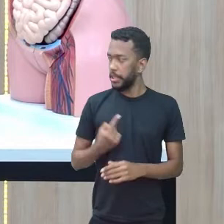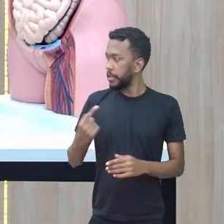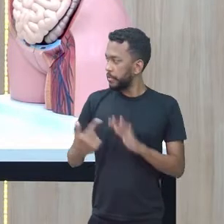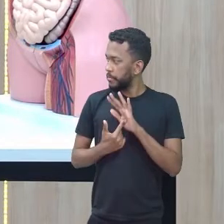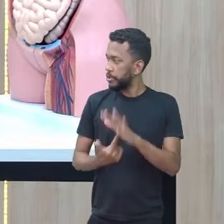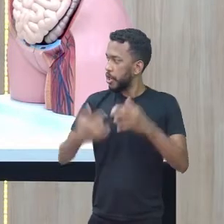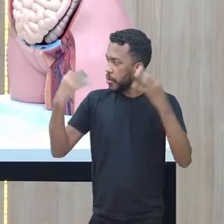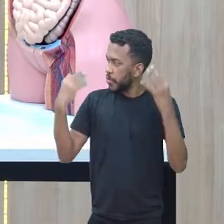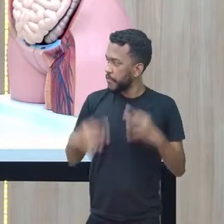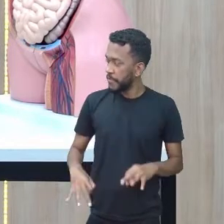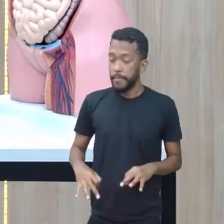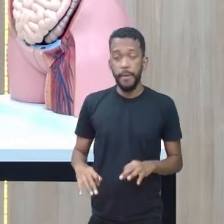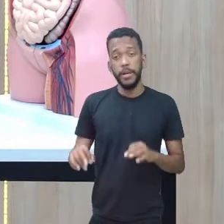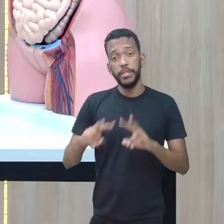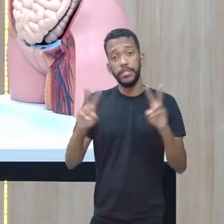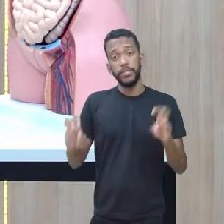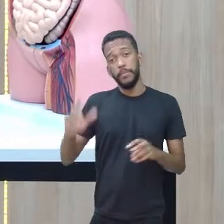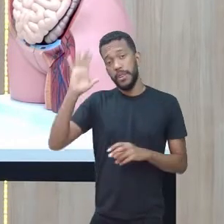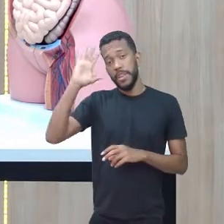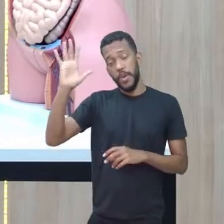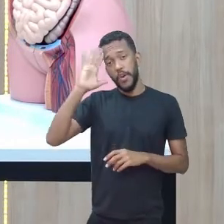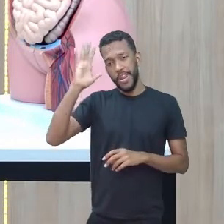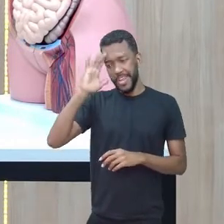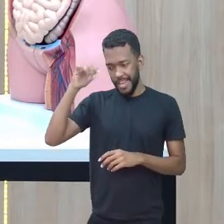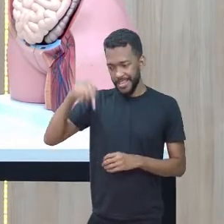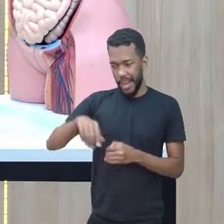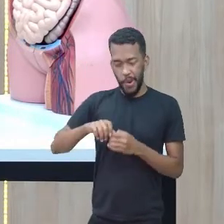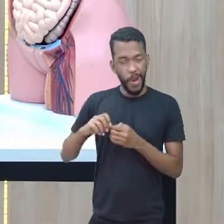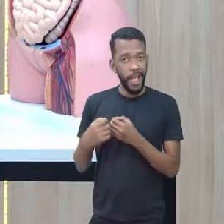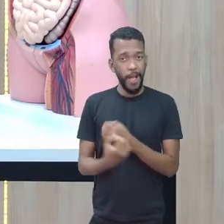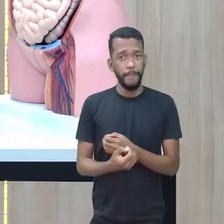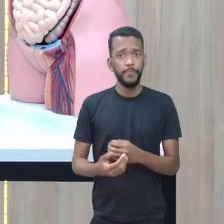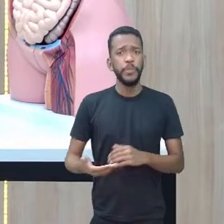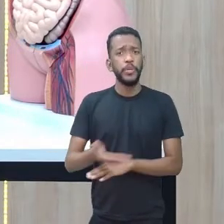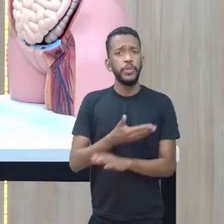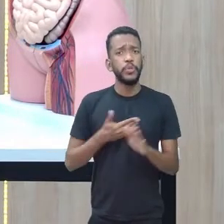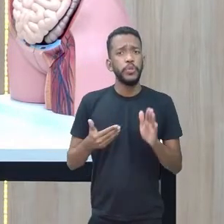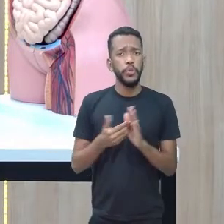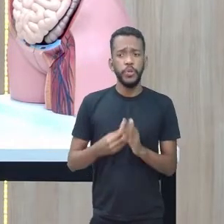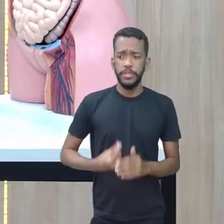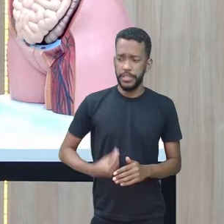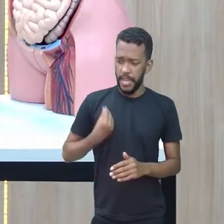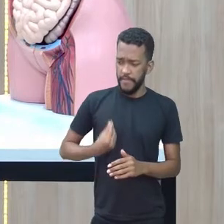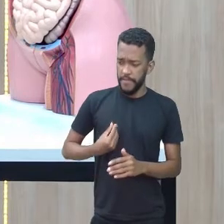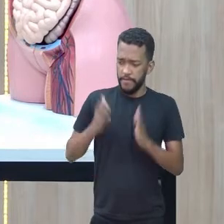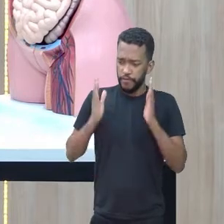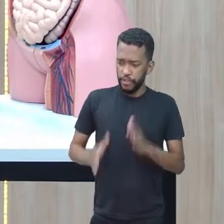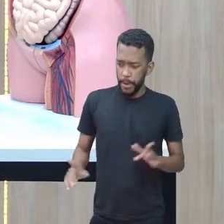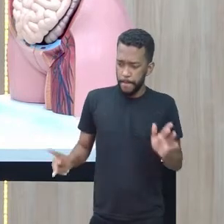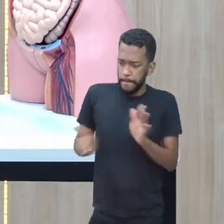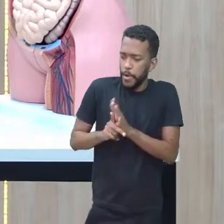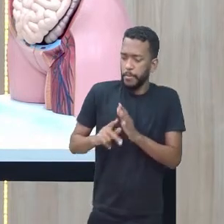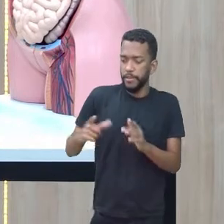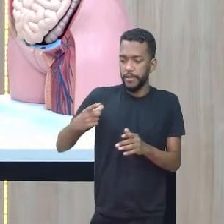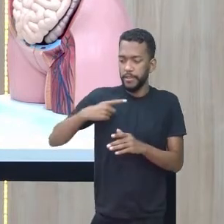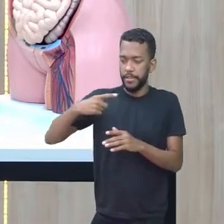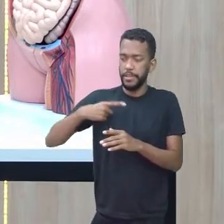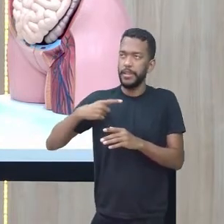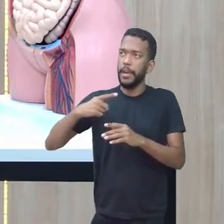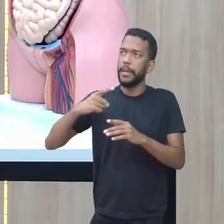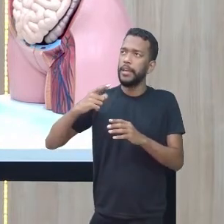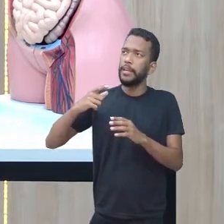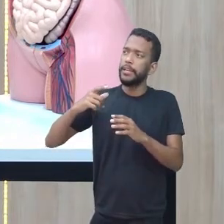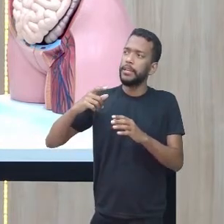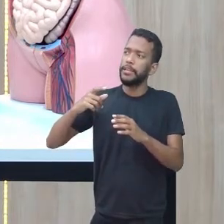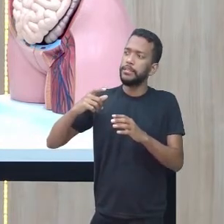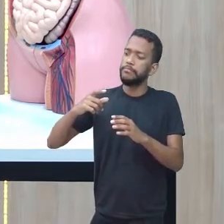da teoria celular. O que é que diz a teoria celular? Que todos os seres vivos são formados por célula e uma célula ela só existe